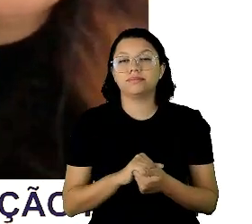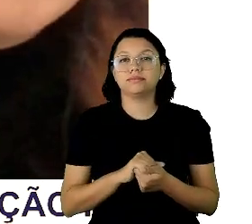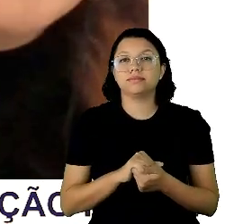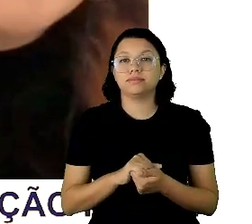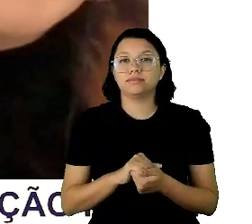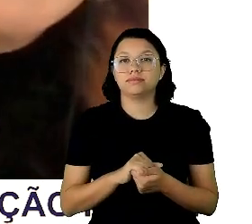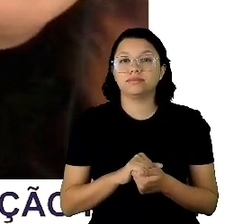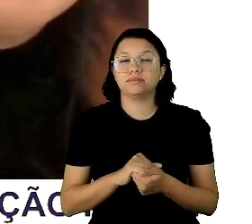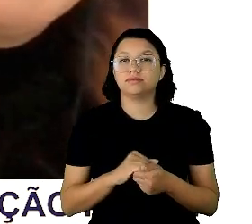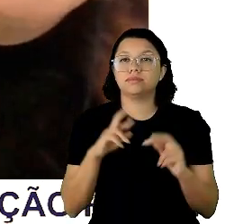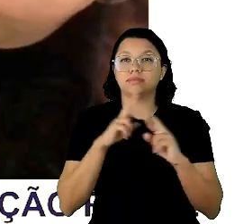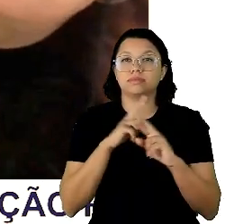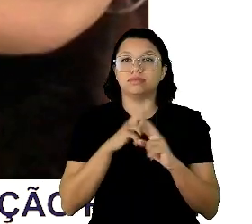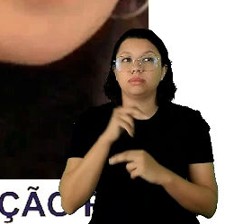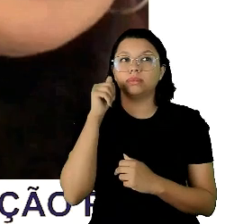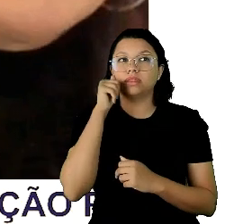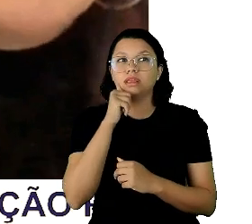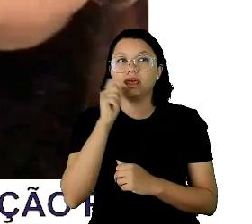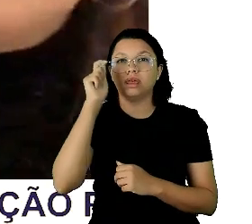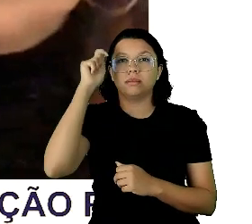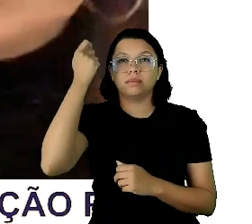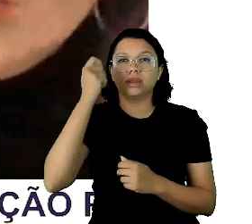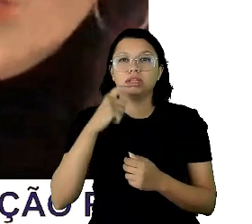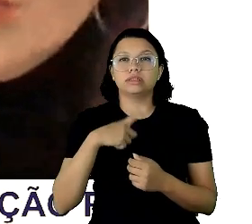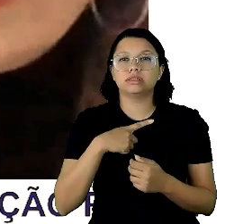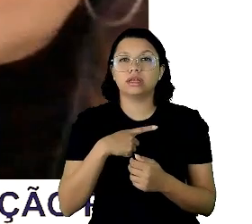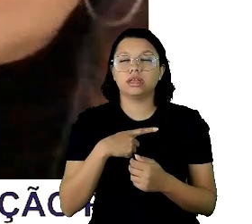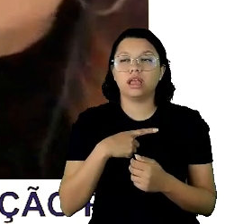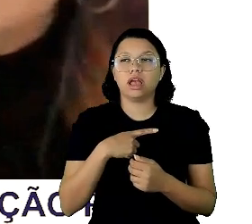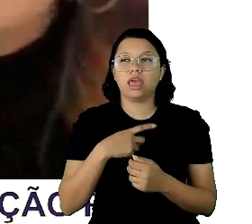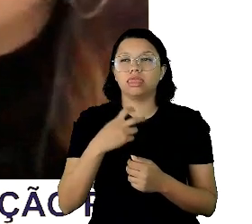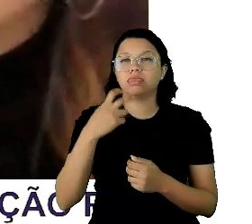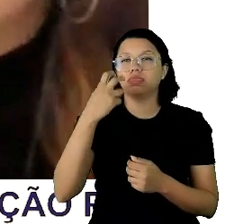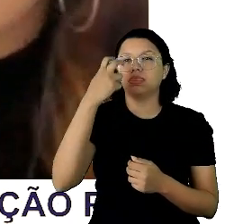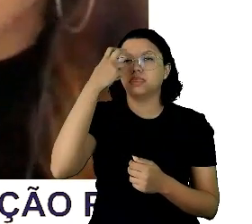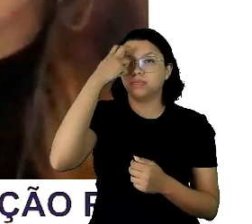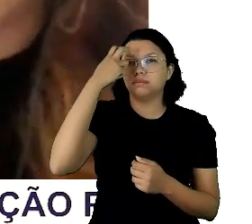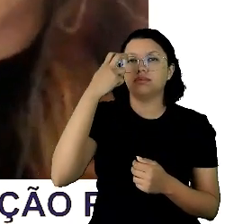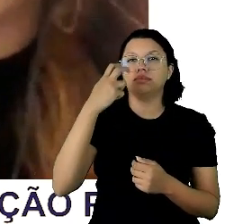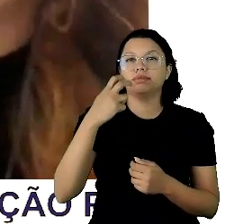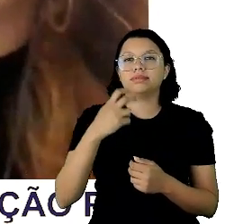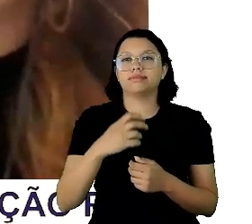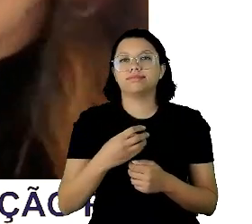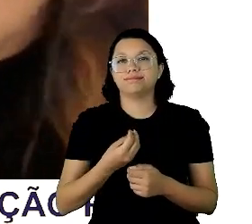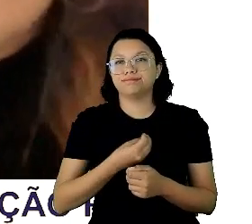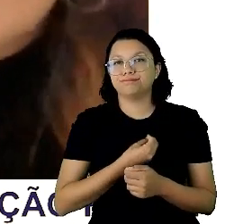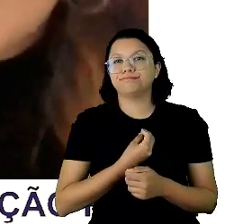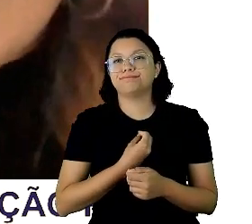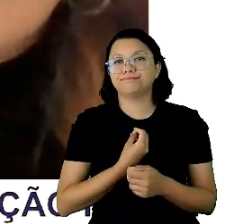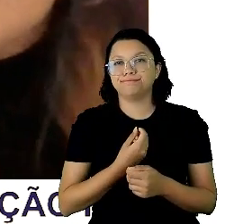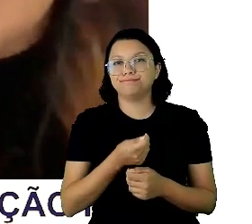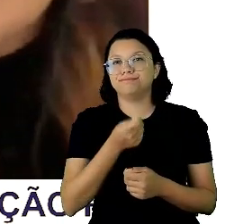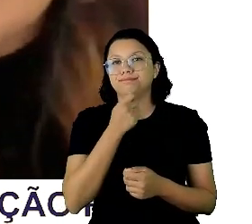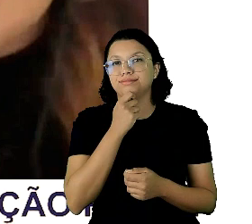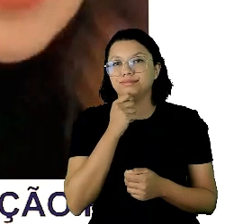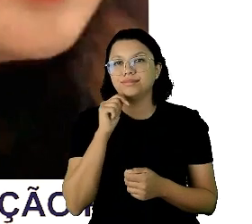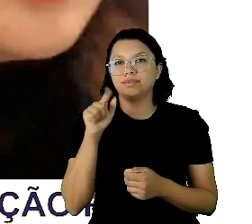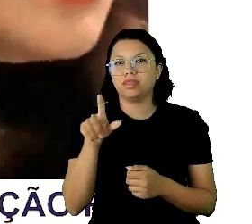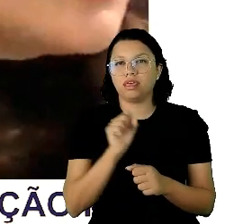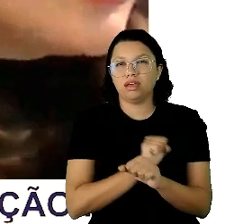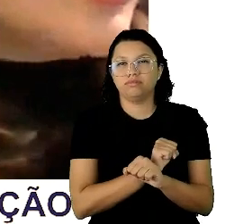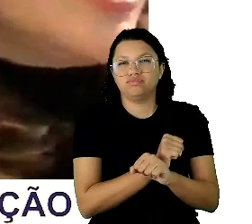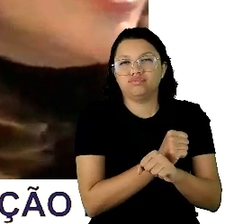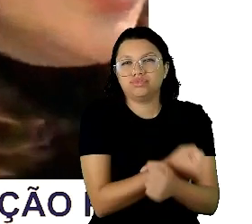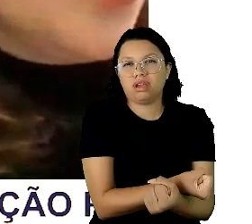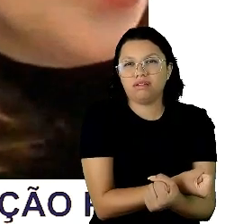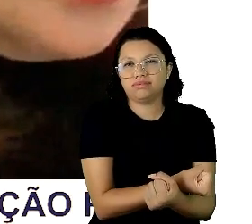da mulher negra, tem aquela cultura, existe ainda aquela cultura da escrava, né, gente? Aquela